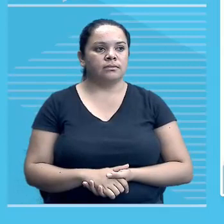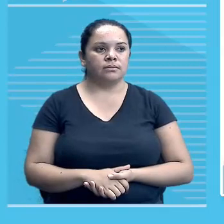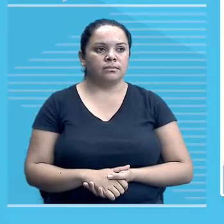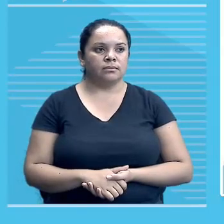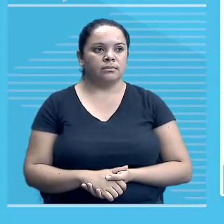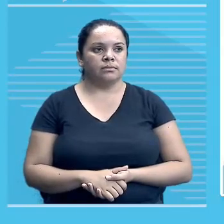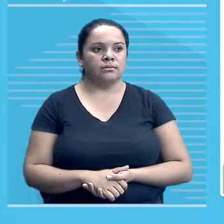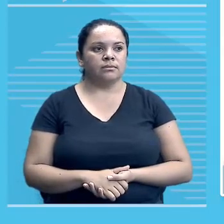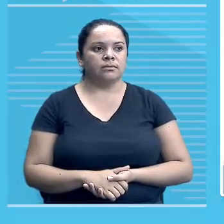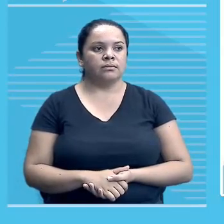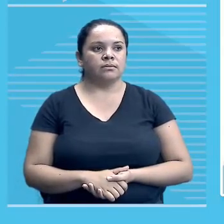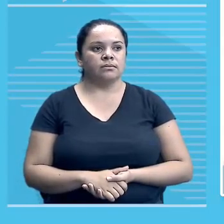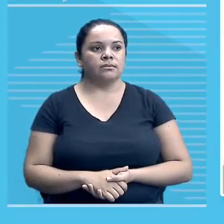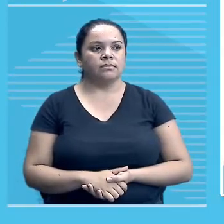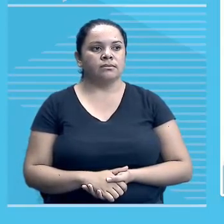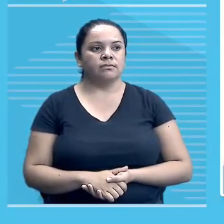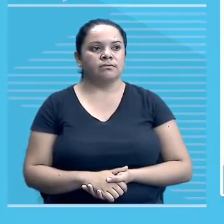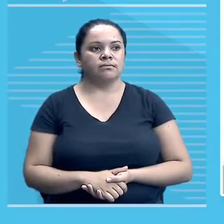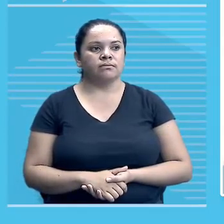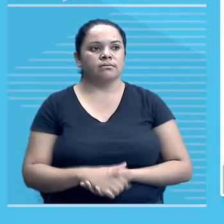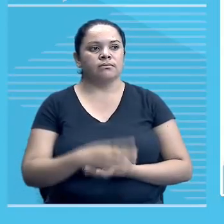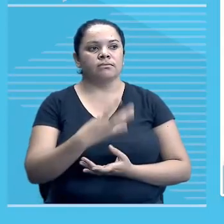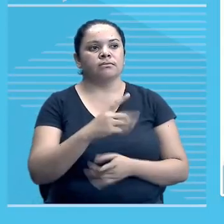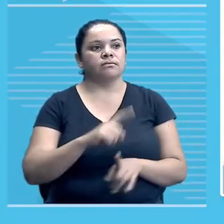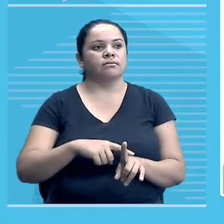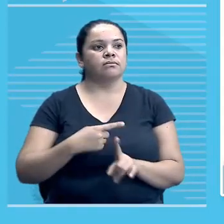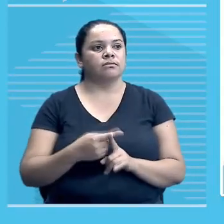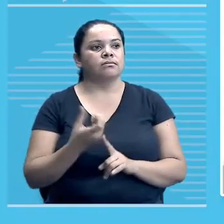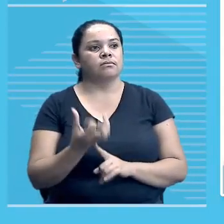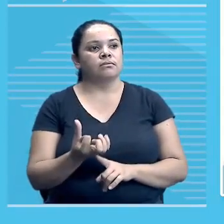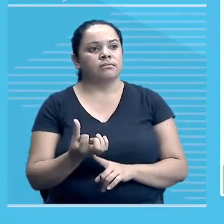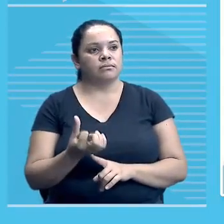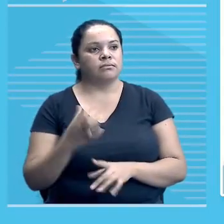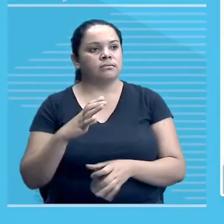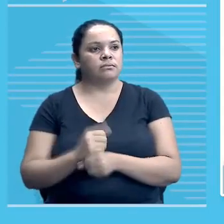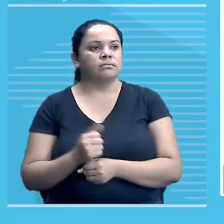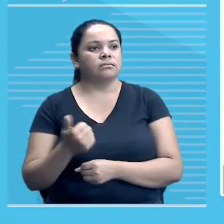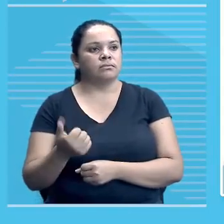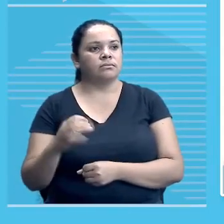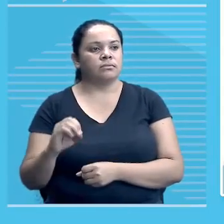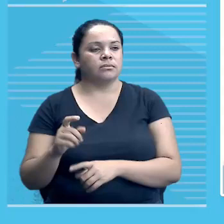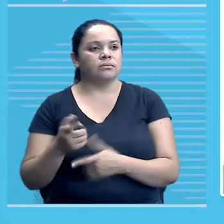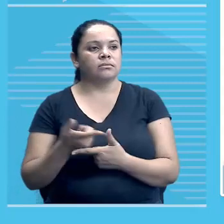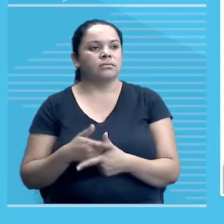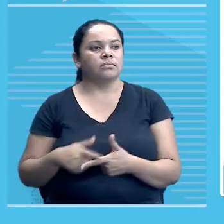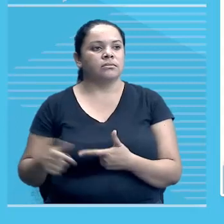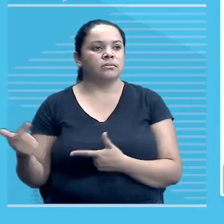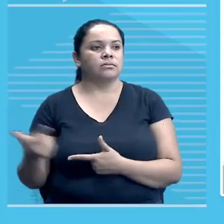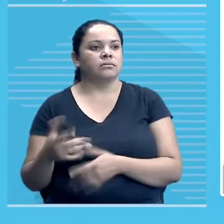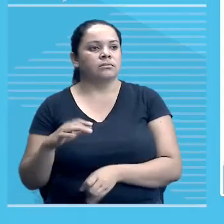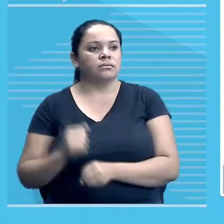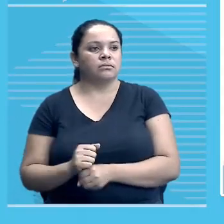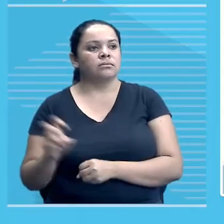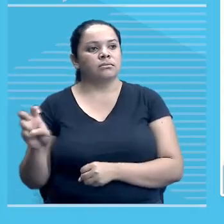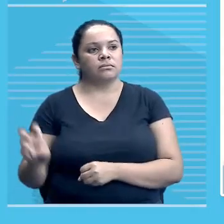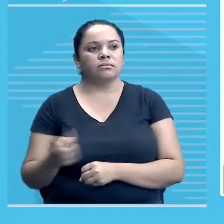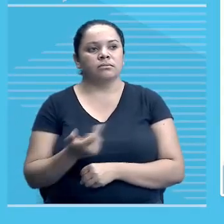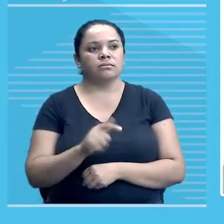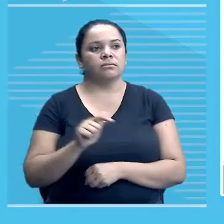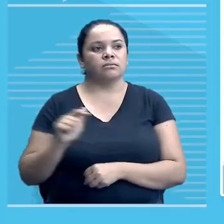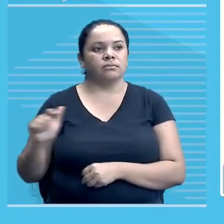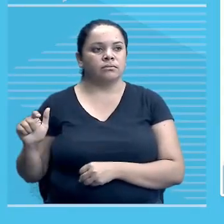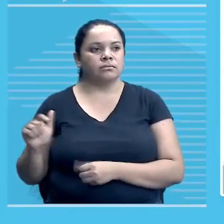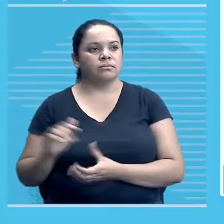Fica 4 mais 6, 10. Dividido por 2, que dá 5. E a outra